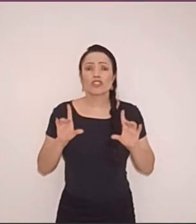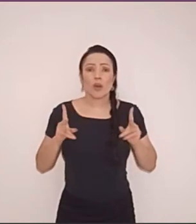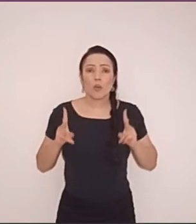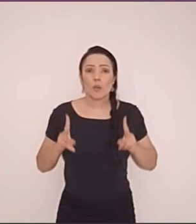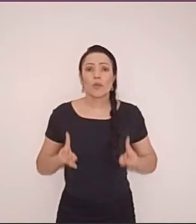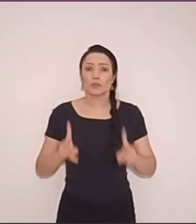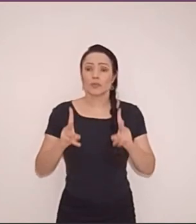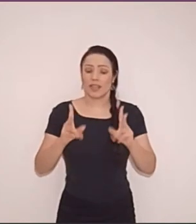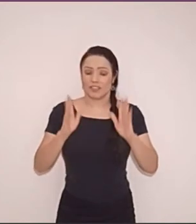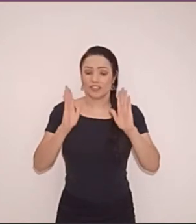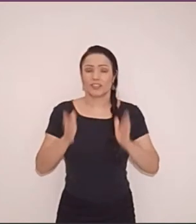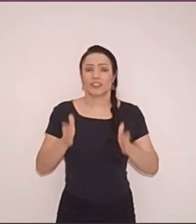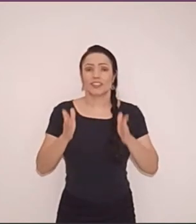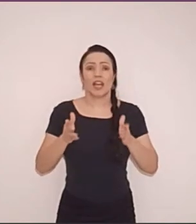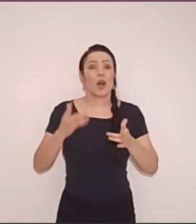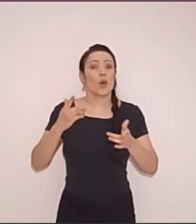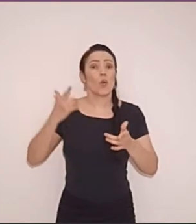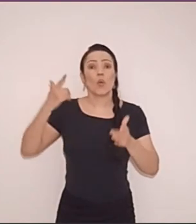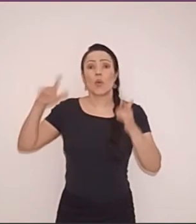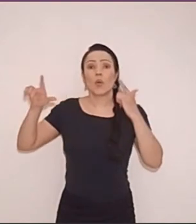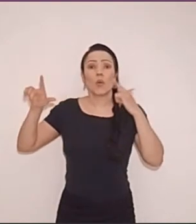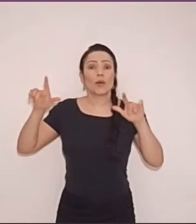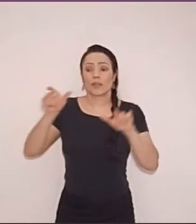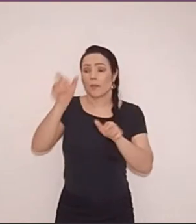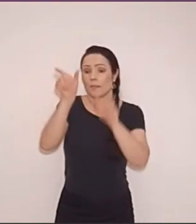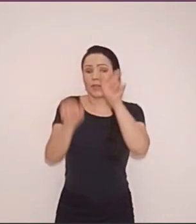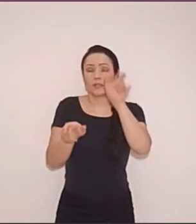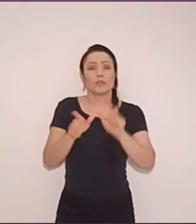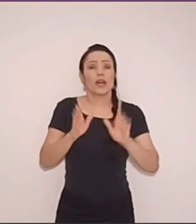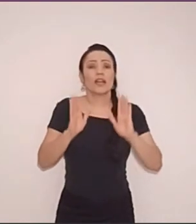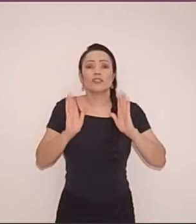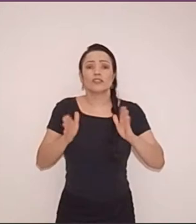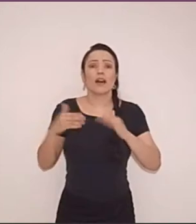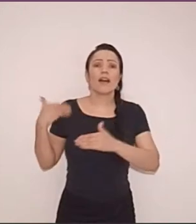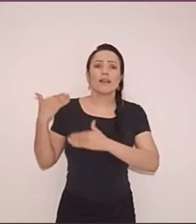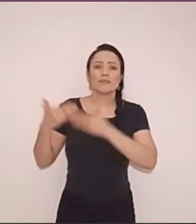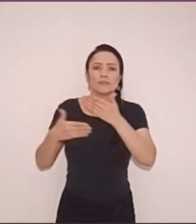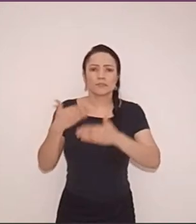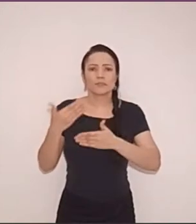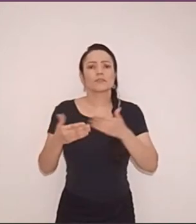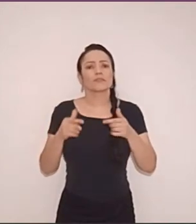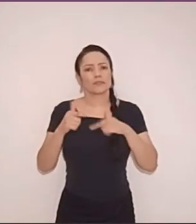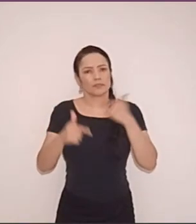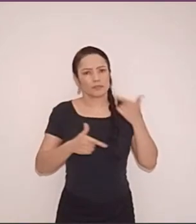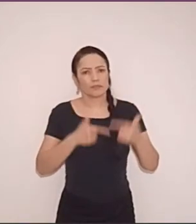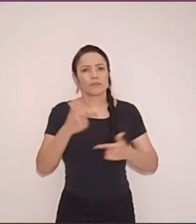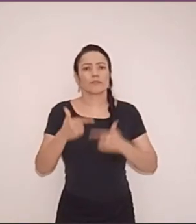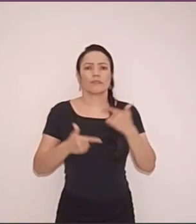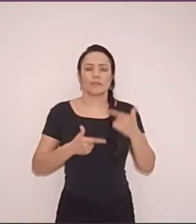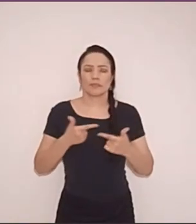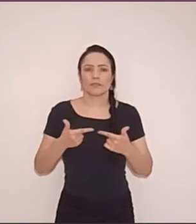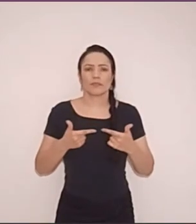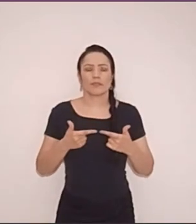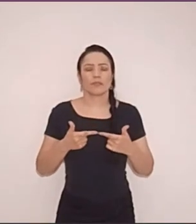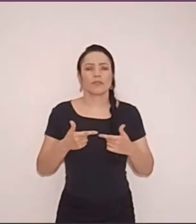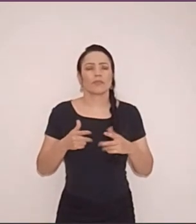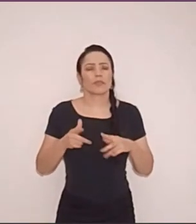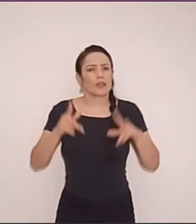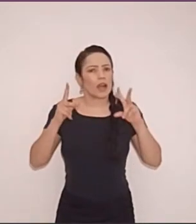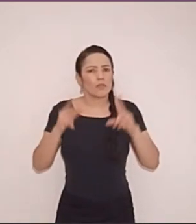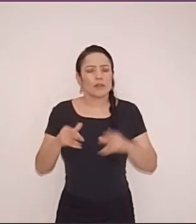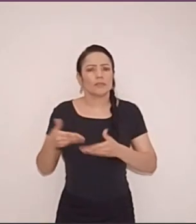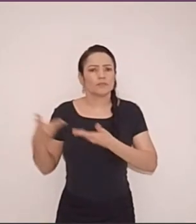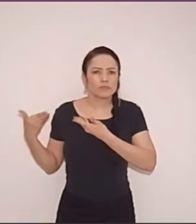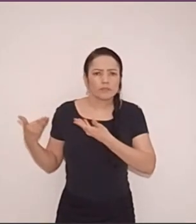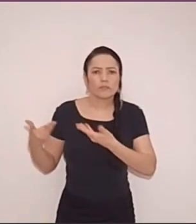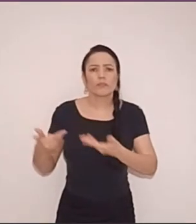do que outras pessoas que vieram antes da gente construir me fez então é um chamamento que